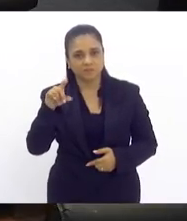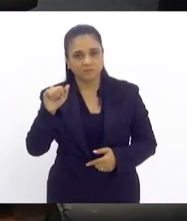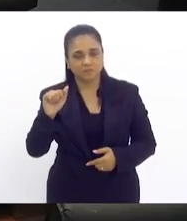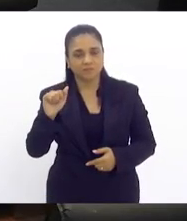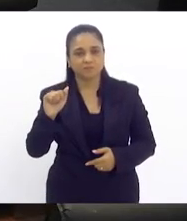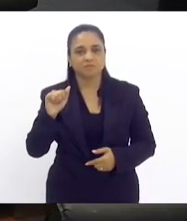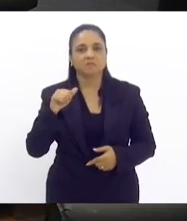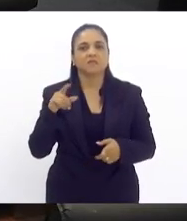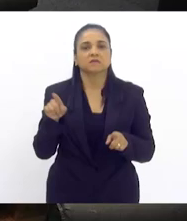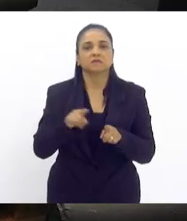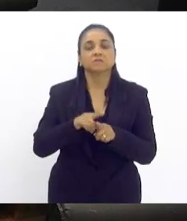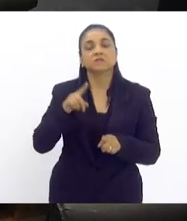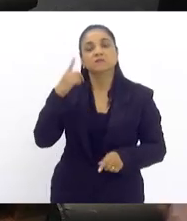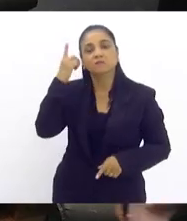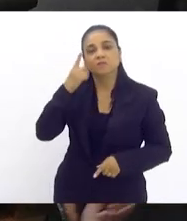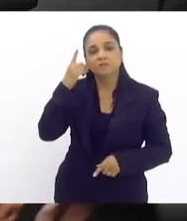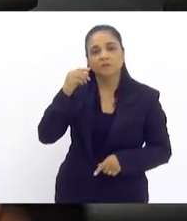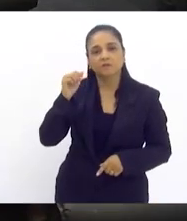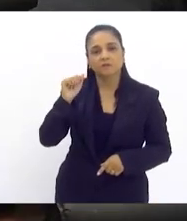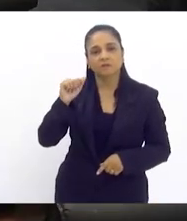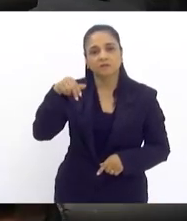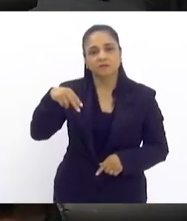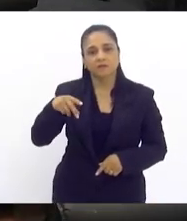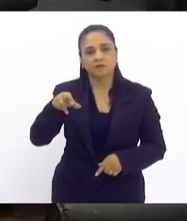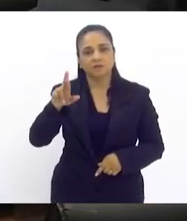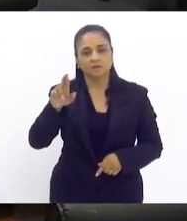deputado Andrezinho Siciliano,